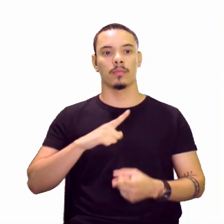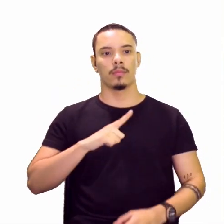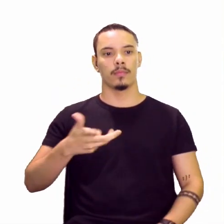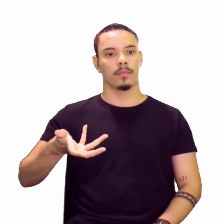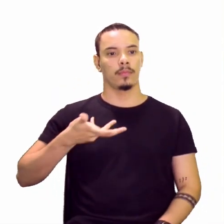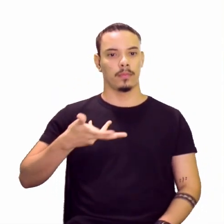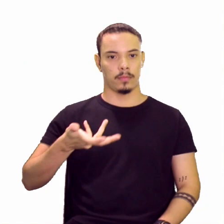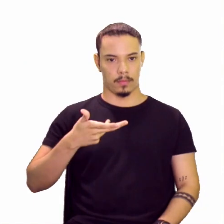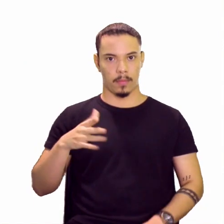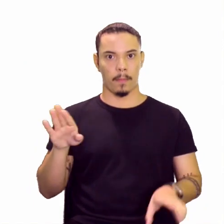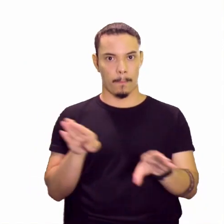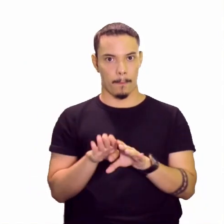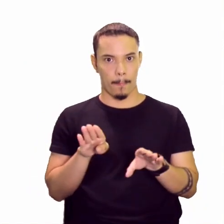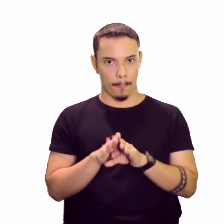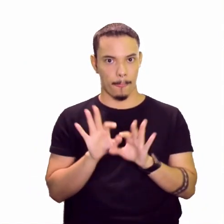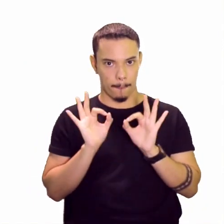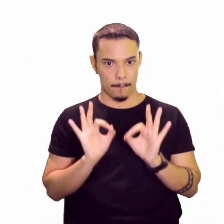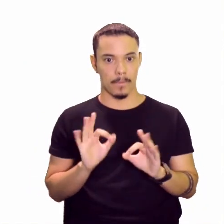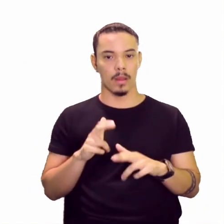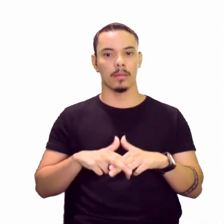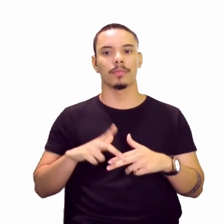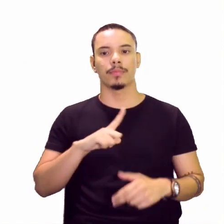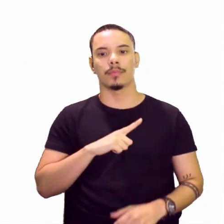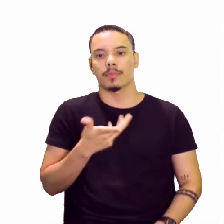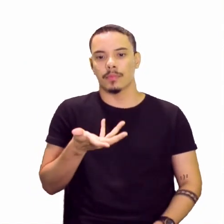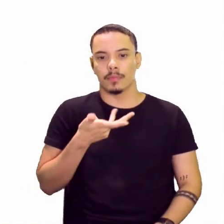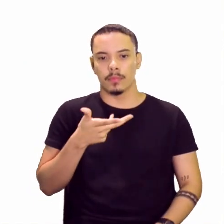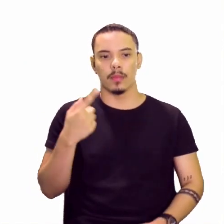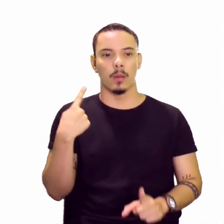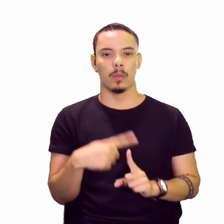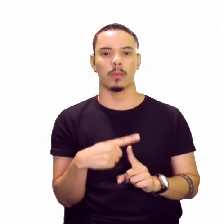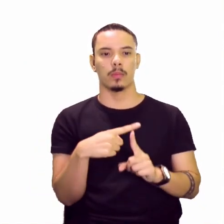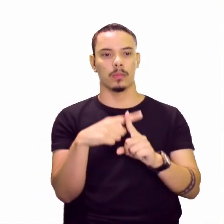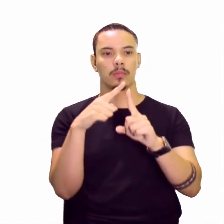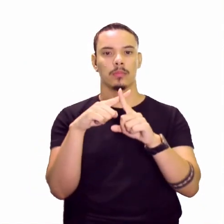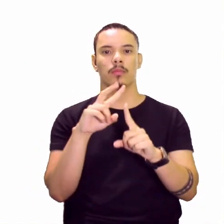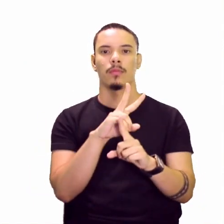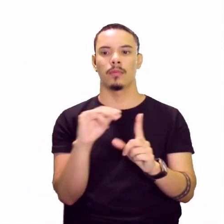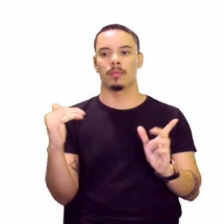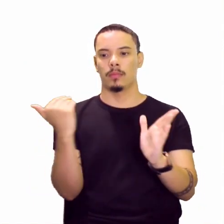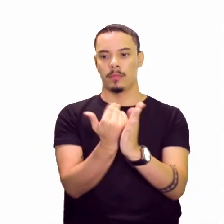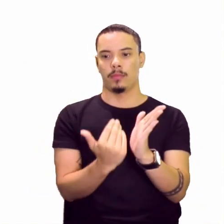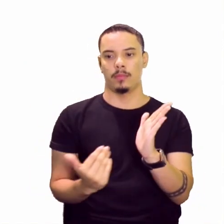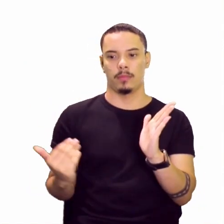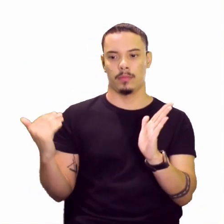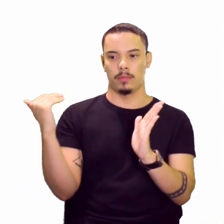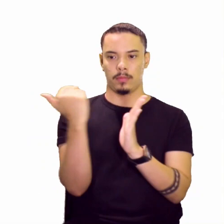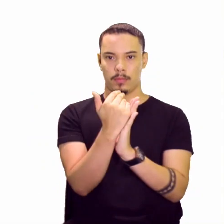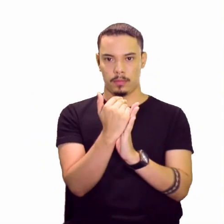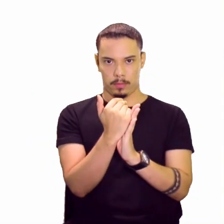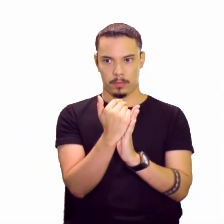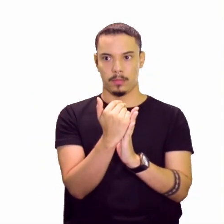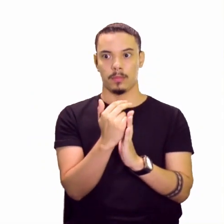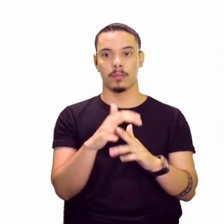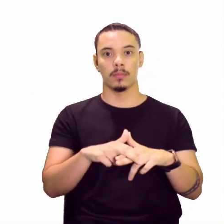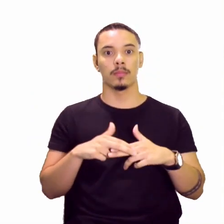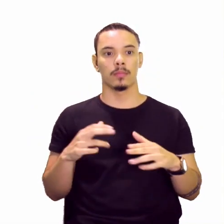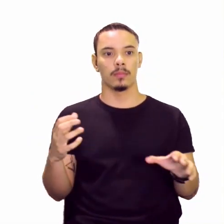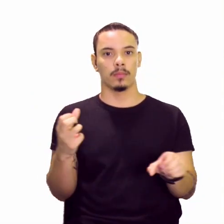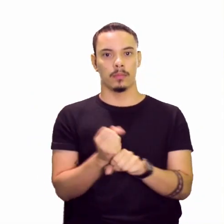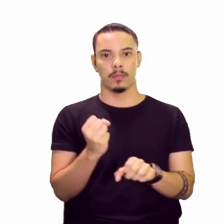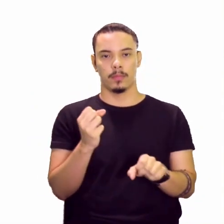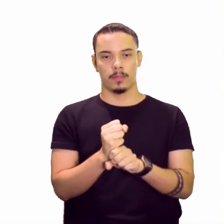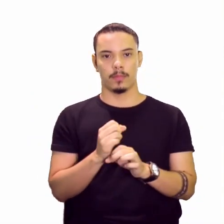aceleração. Exatamente. E então, o valor da aceleração sendo positivo, ela vai aumentar essa velocidade. Então eu tenho que calcular